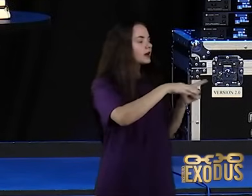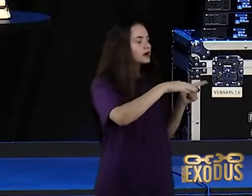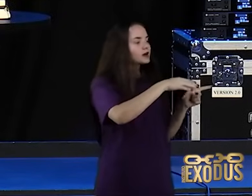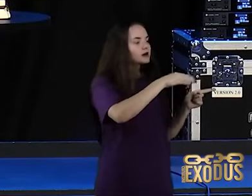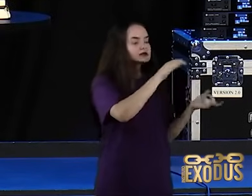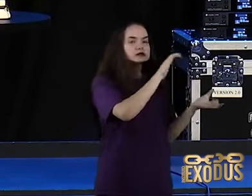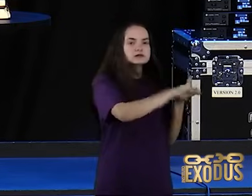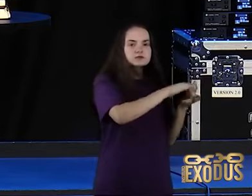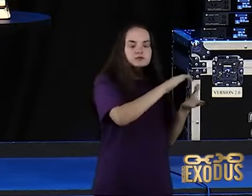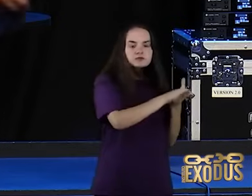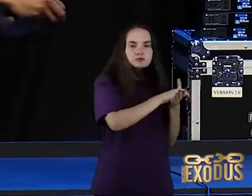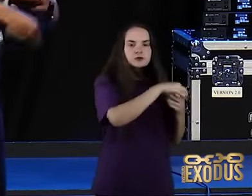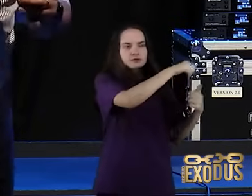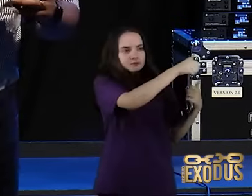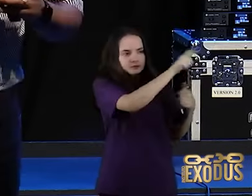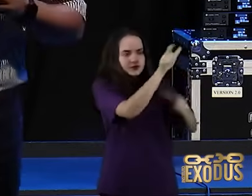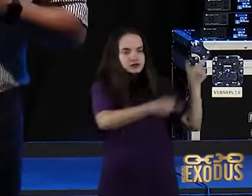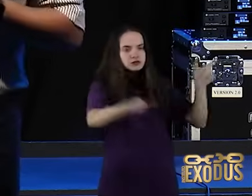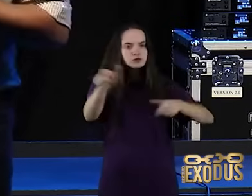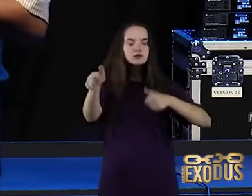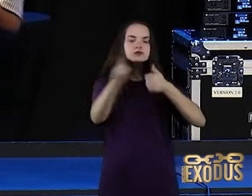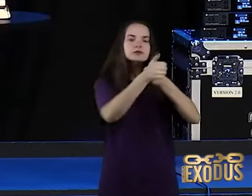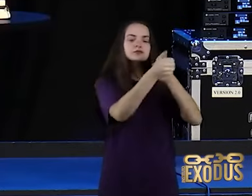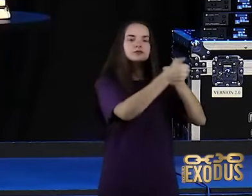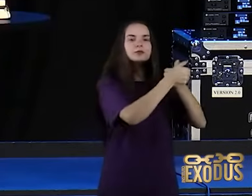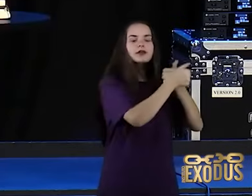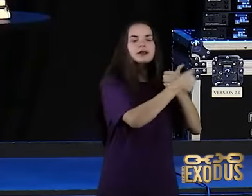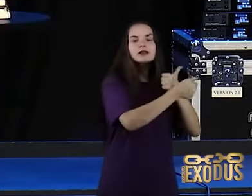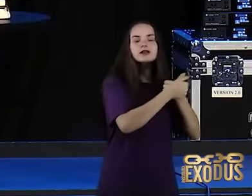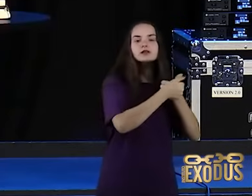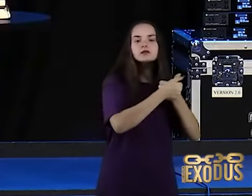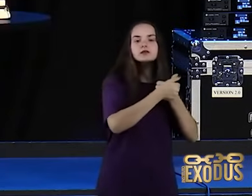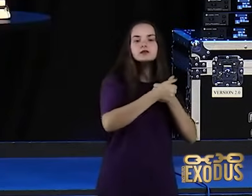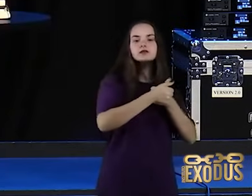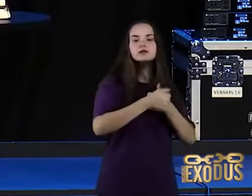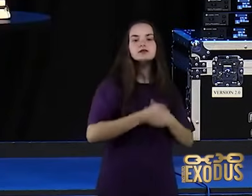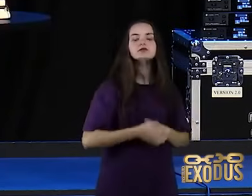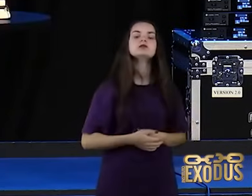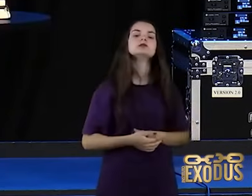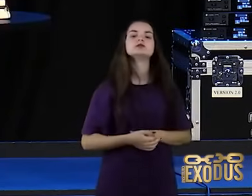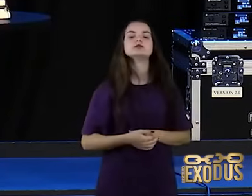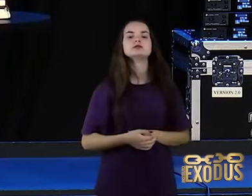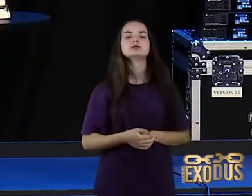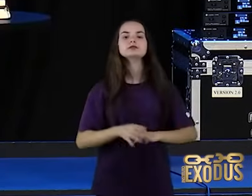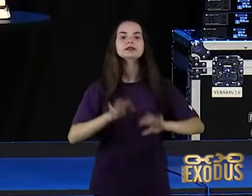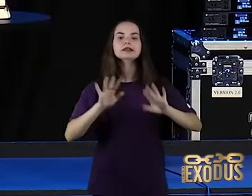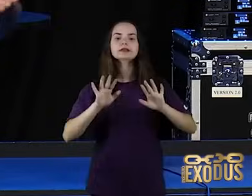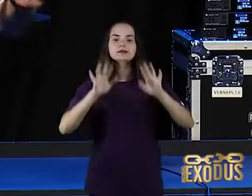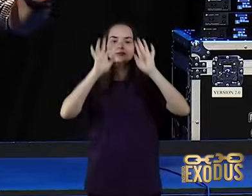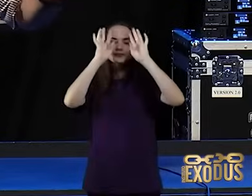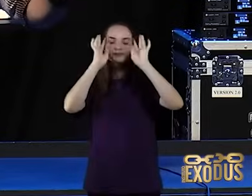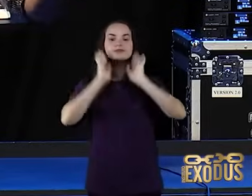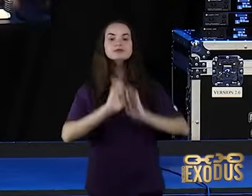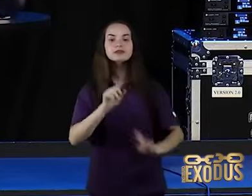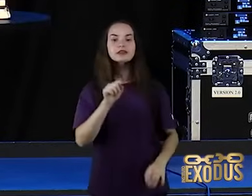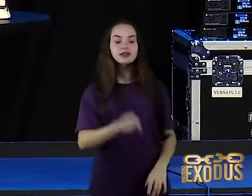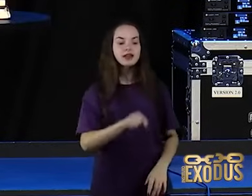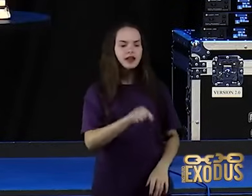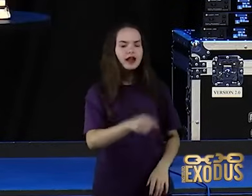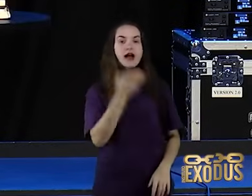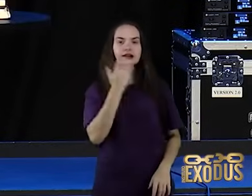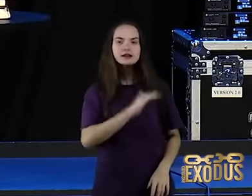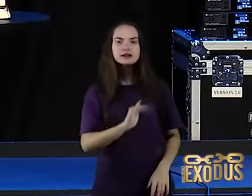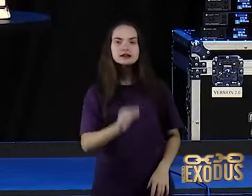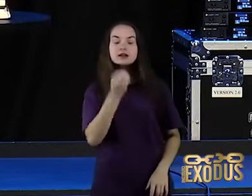mãe de quem tá perto da gente é uma história de contribuição Ah você fala assim não esse menino é bonzinho pode ter